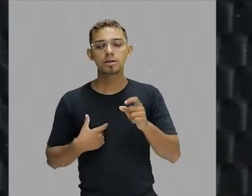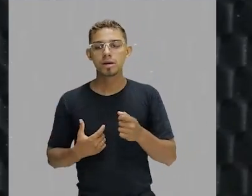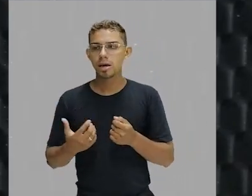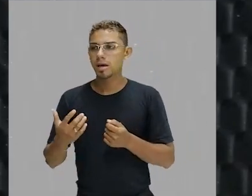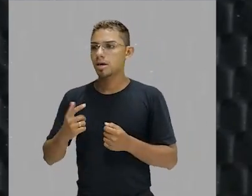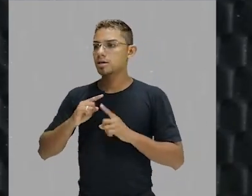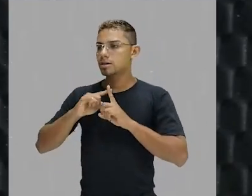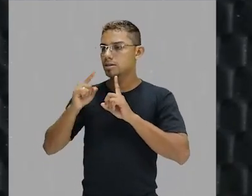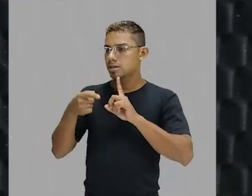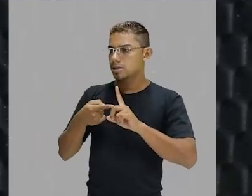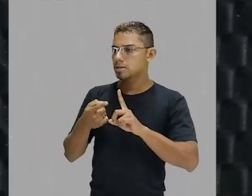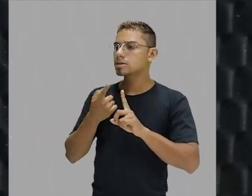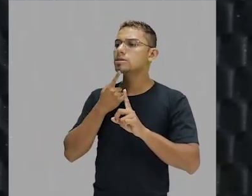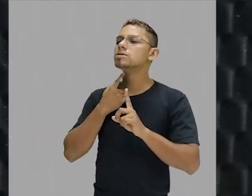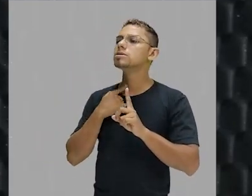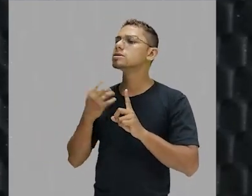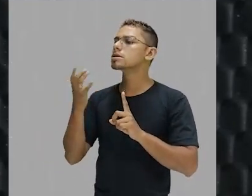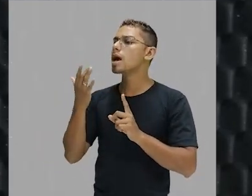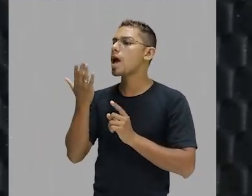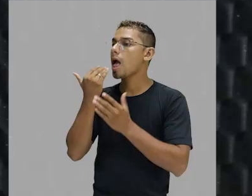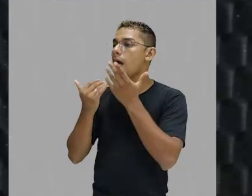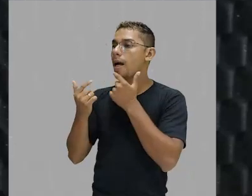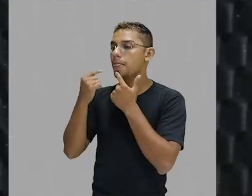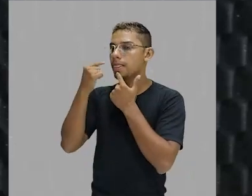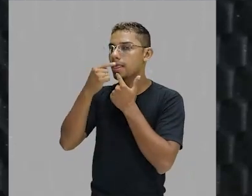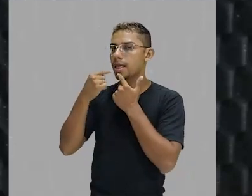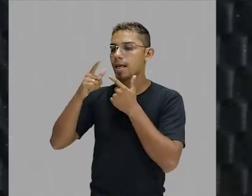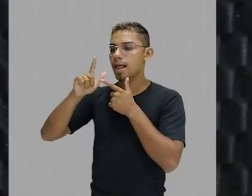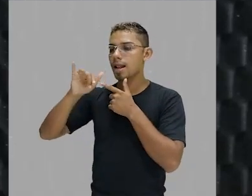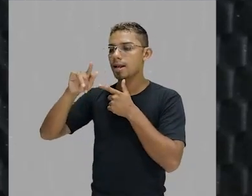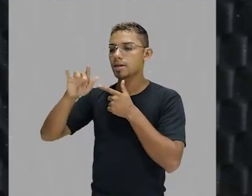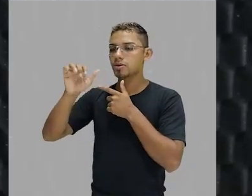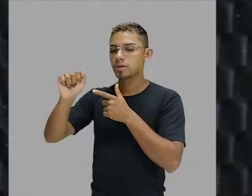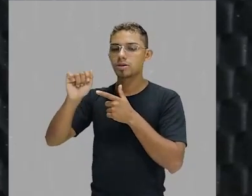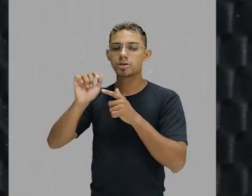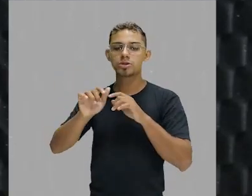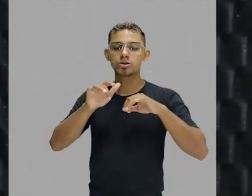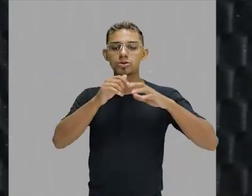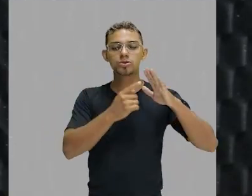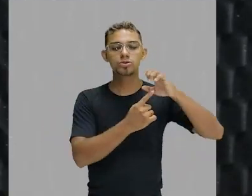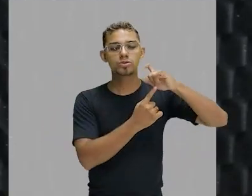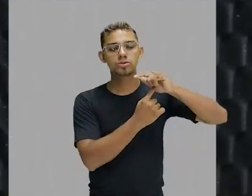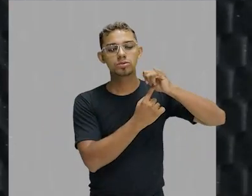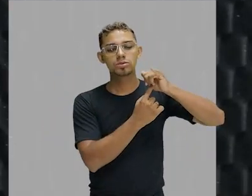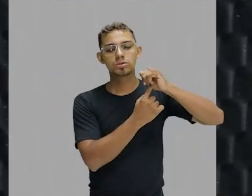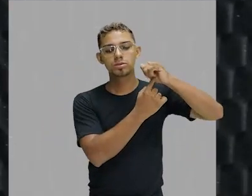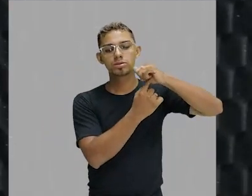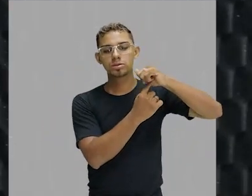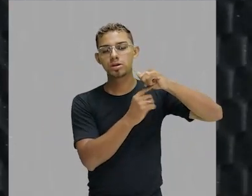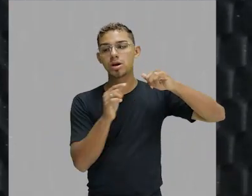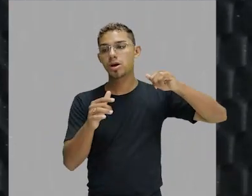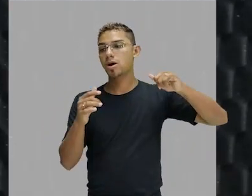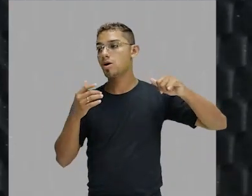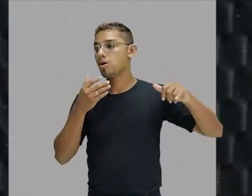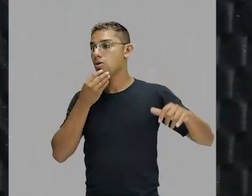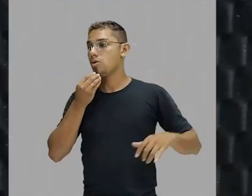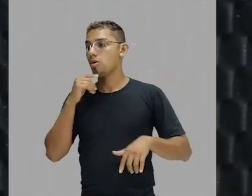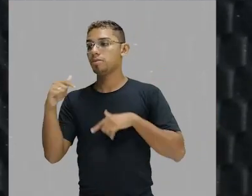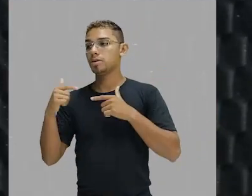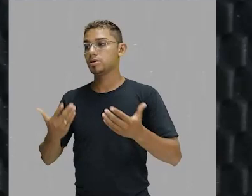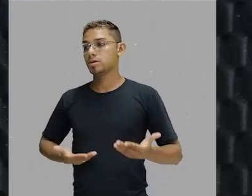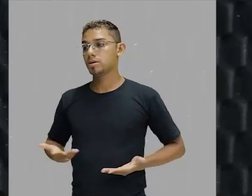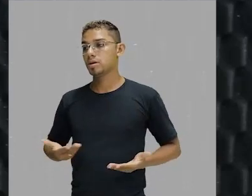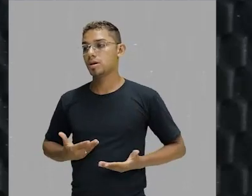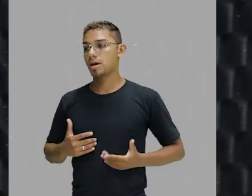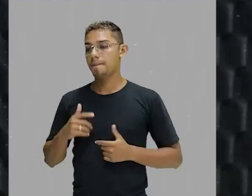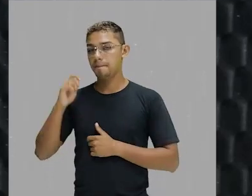boi, ela está grávida e aí ela pede para Francisco, né, que é um peão da fazenda, um preto da fazenda, que ela quer a